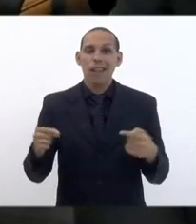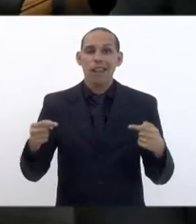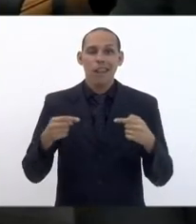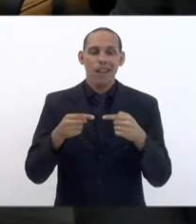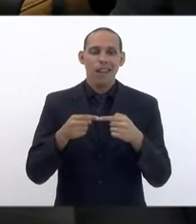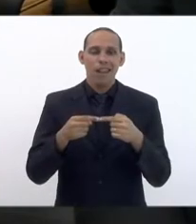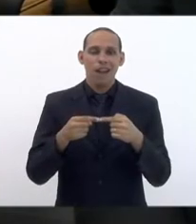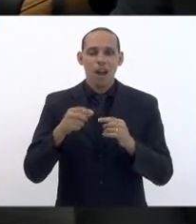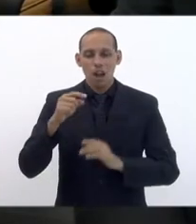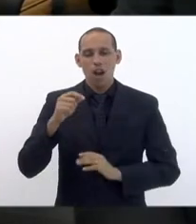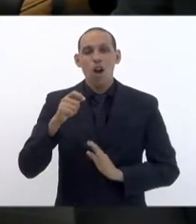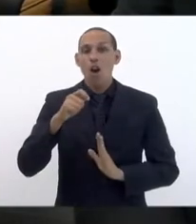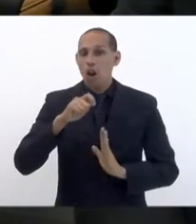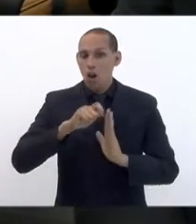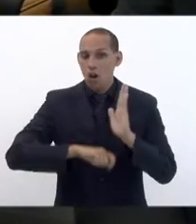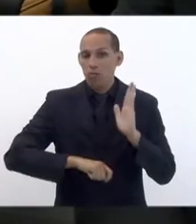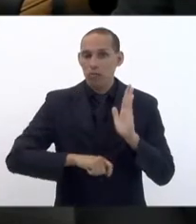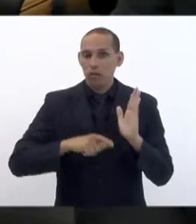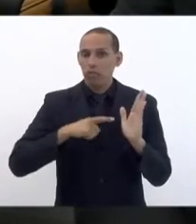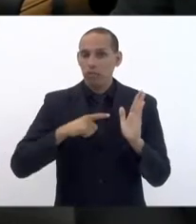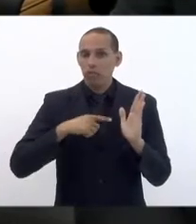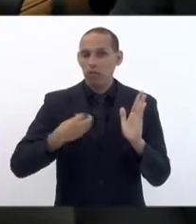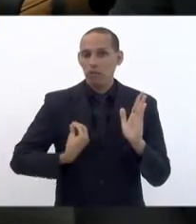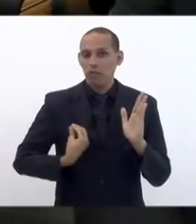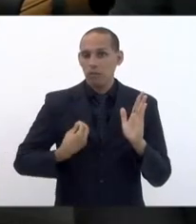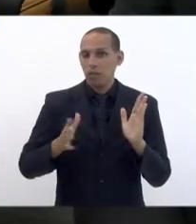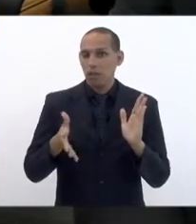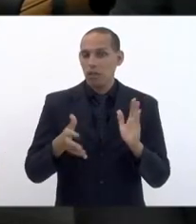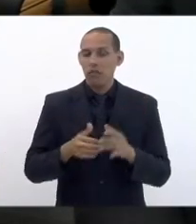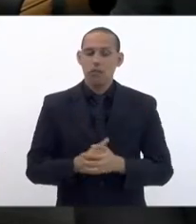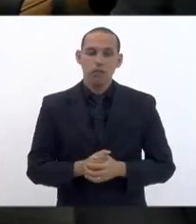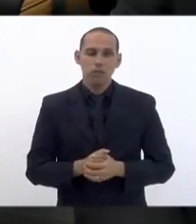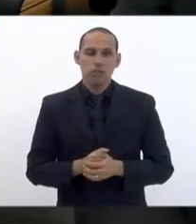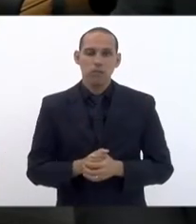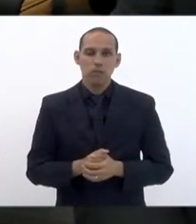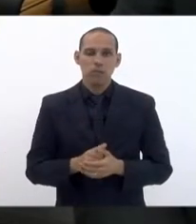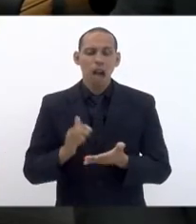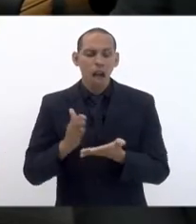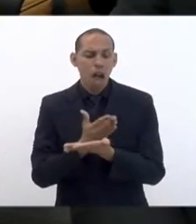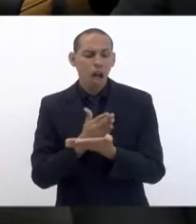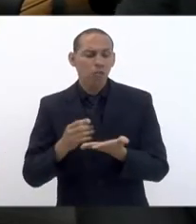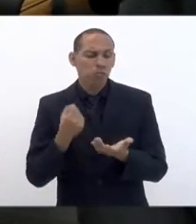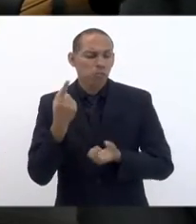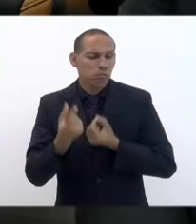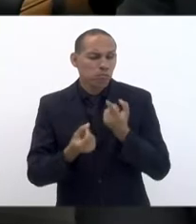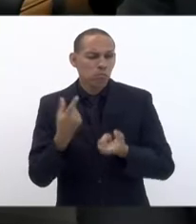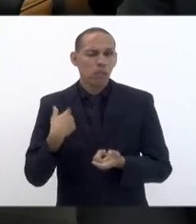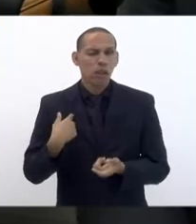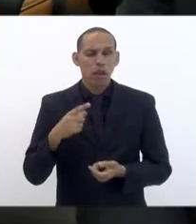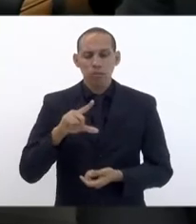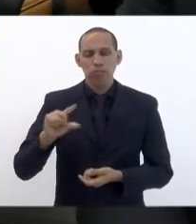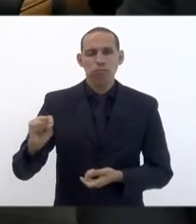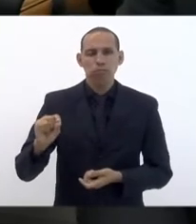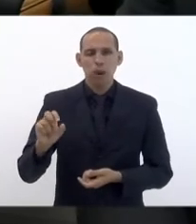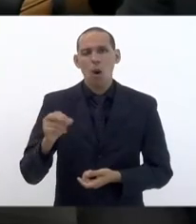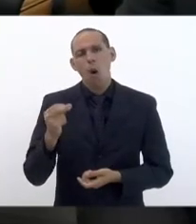contratos pré-existentes. Faço pequenas exceções ou